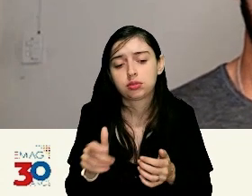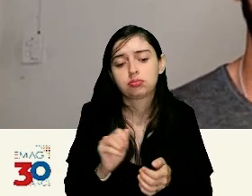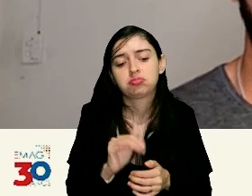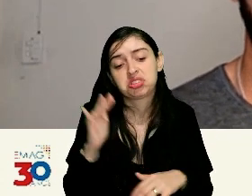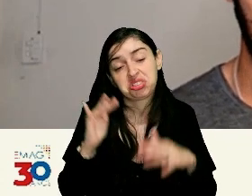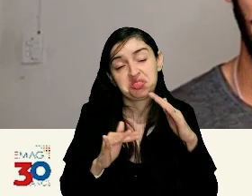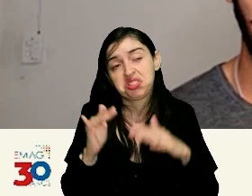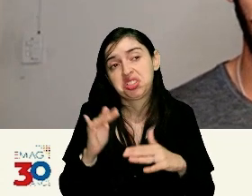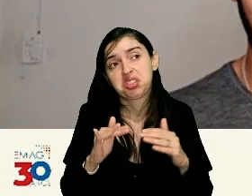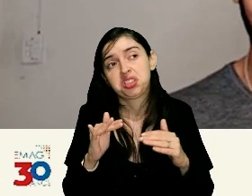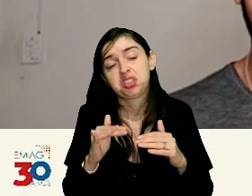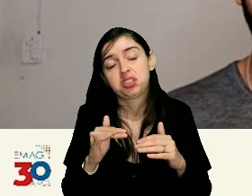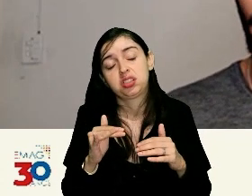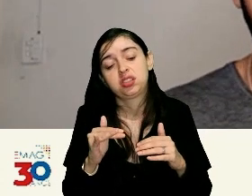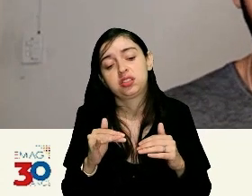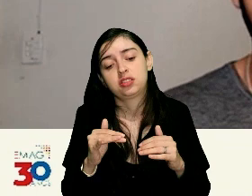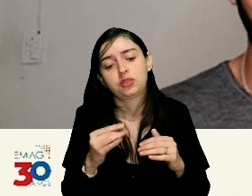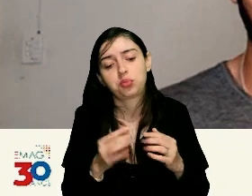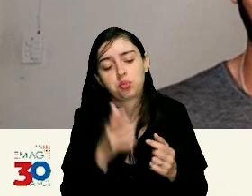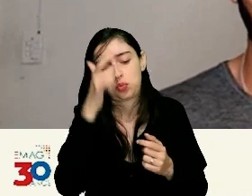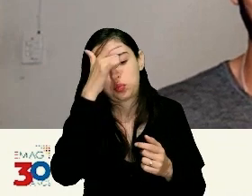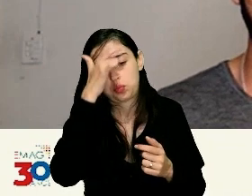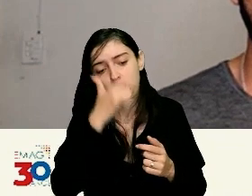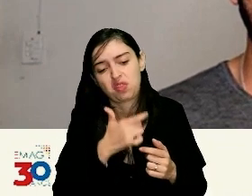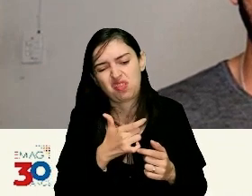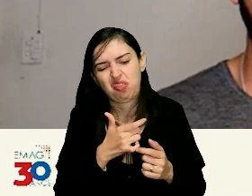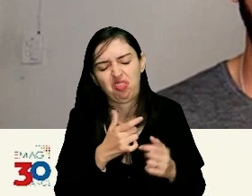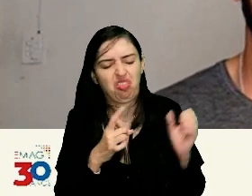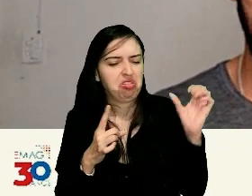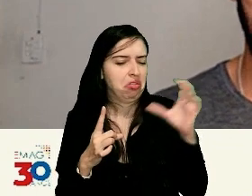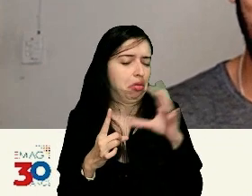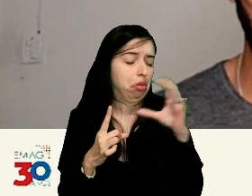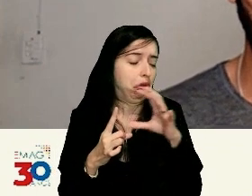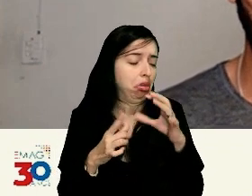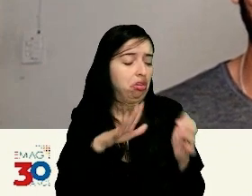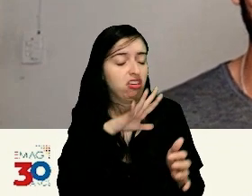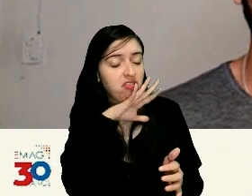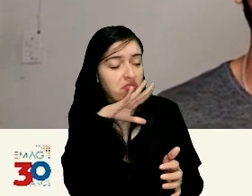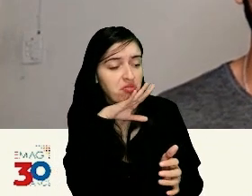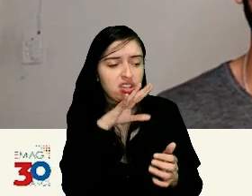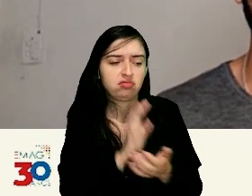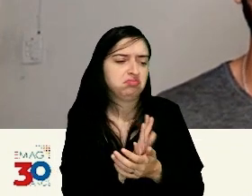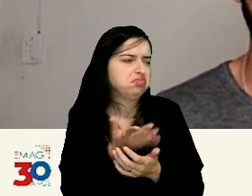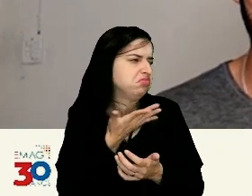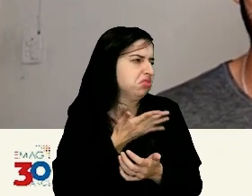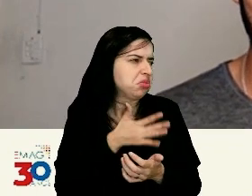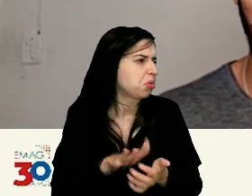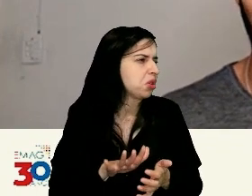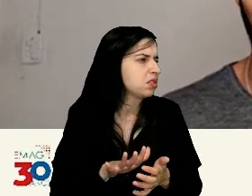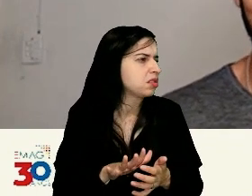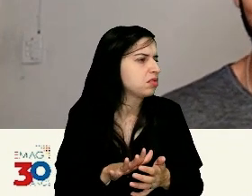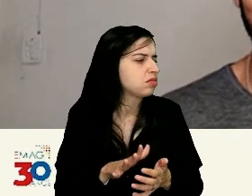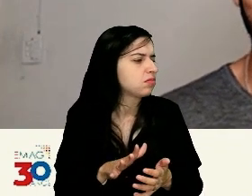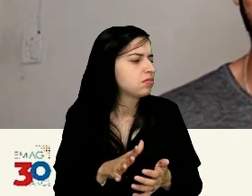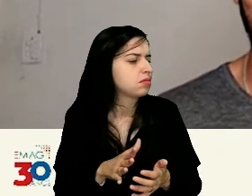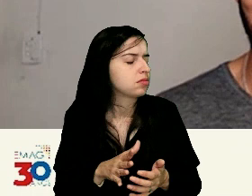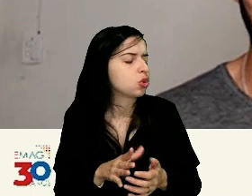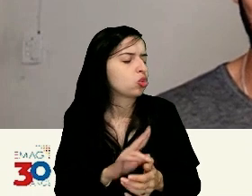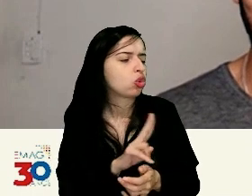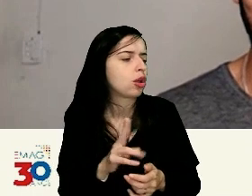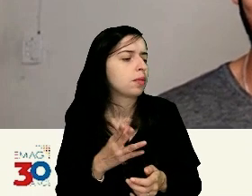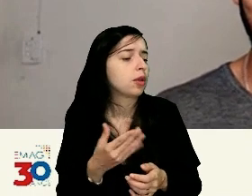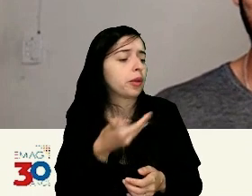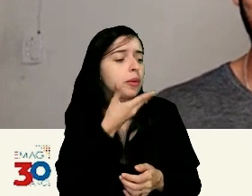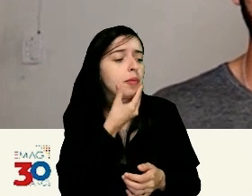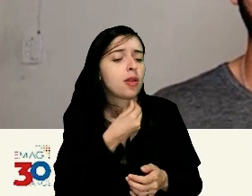se é uma figura tóxica, negativa, talvez eu não gostaria de ter o nome do meu pai, porque ele não representa nada na minha